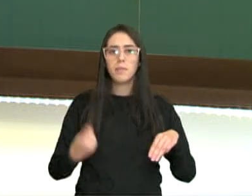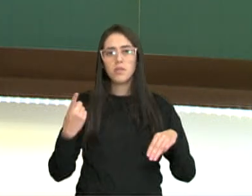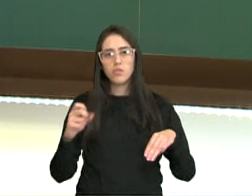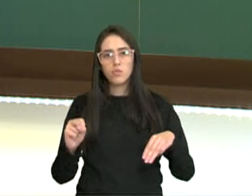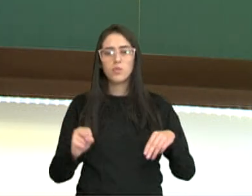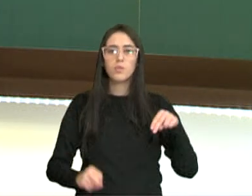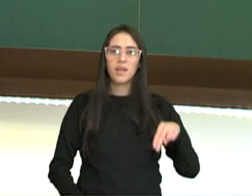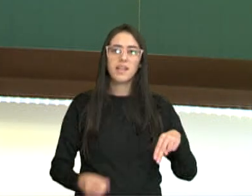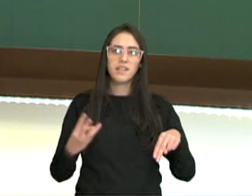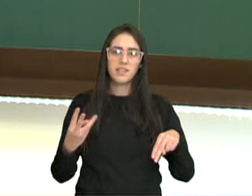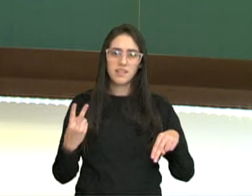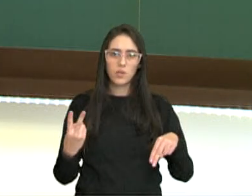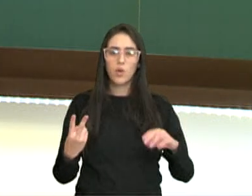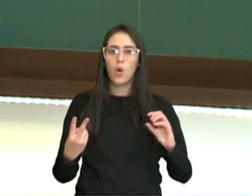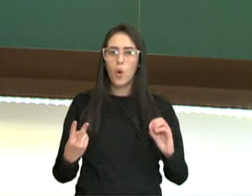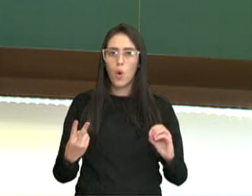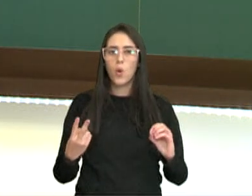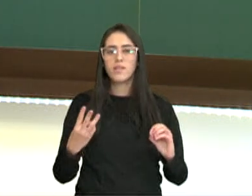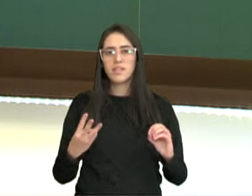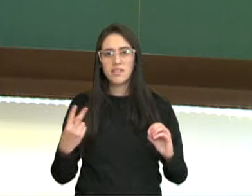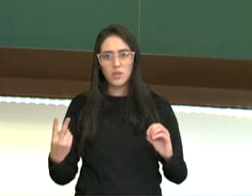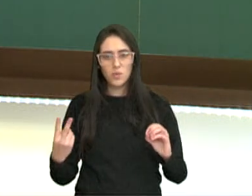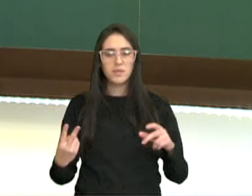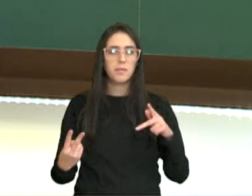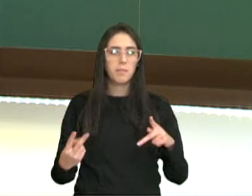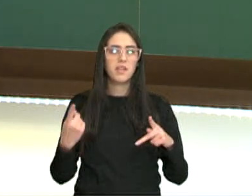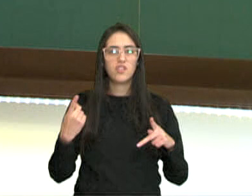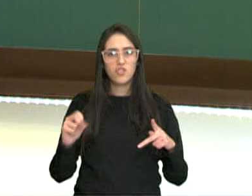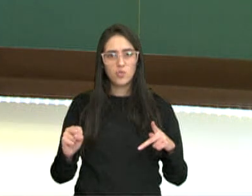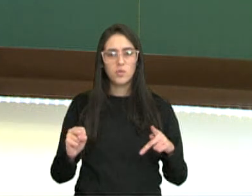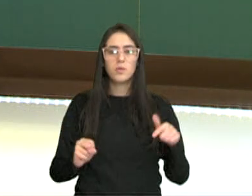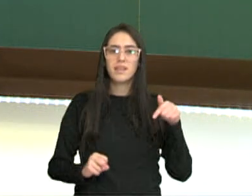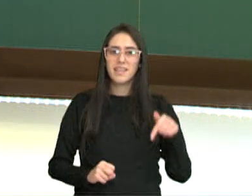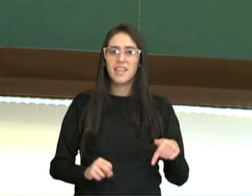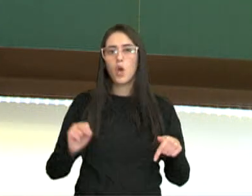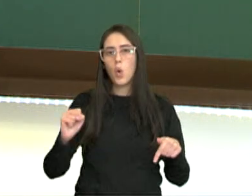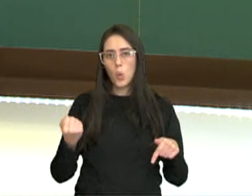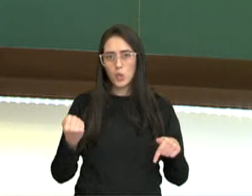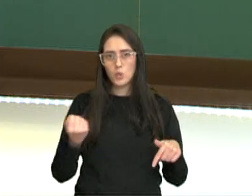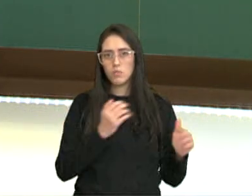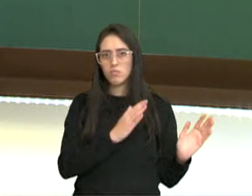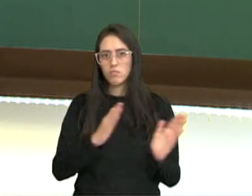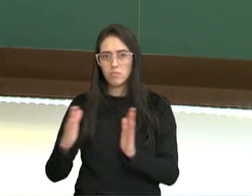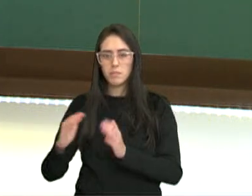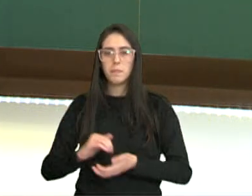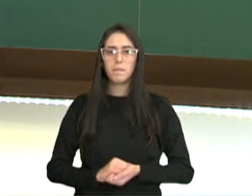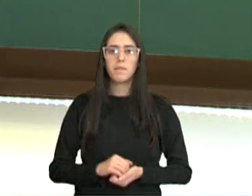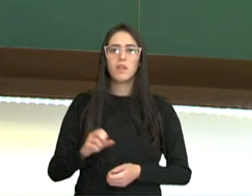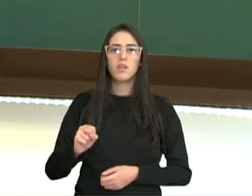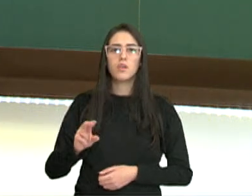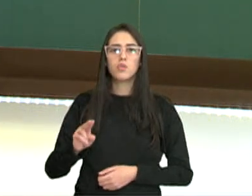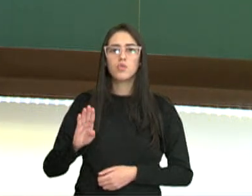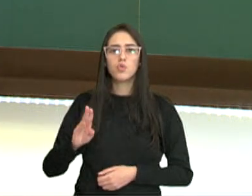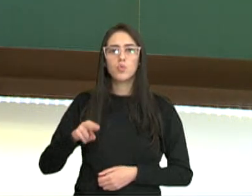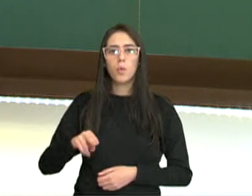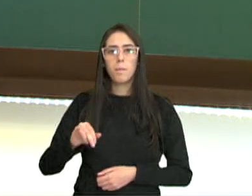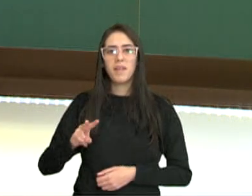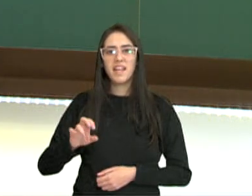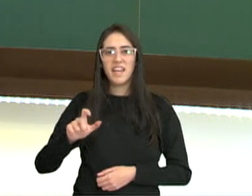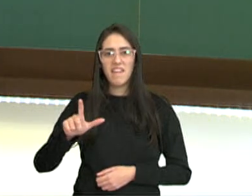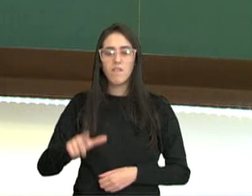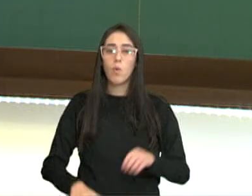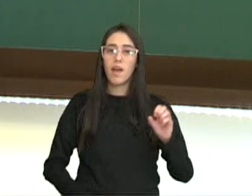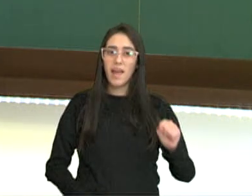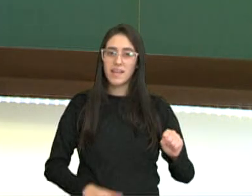N, 32, na O, 32, na P, 18 e na Q, 8, certo? E os subníveis? Então, no S